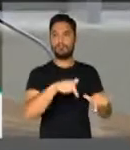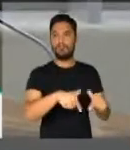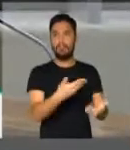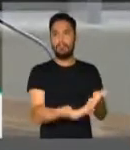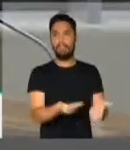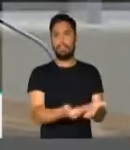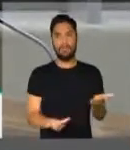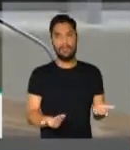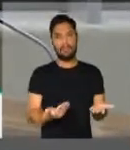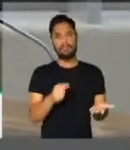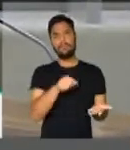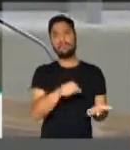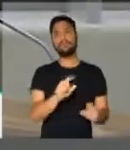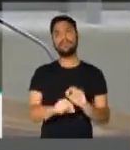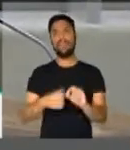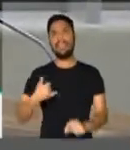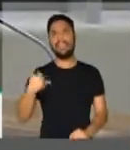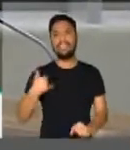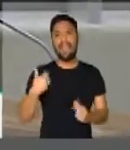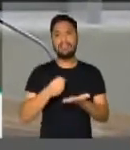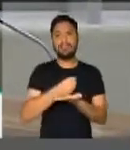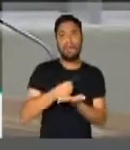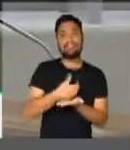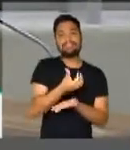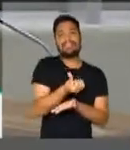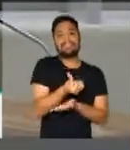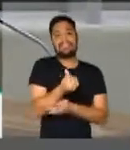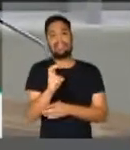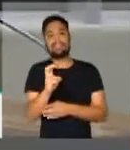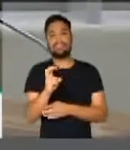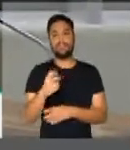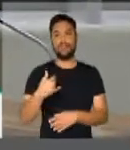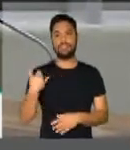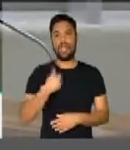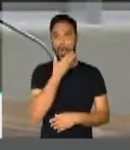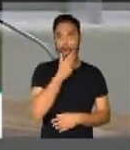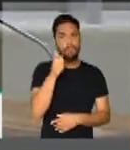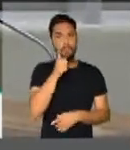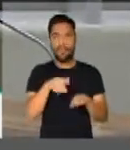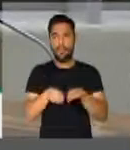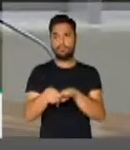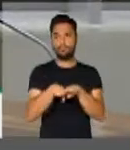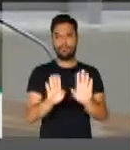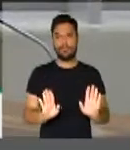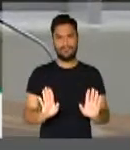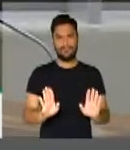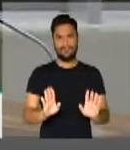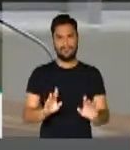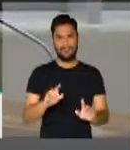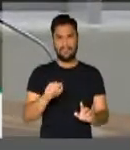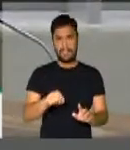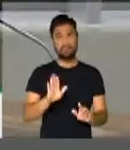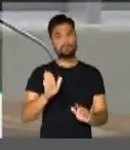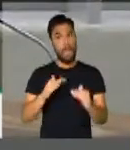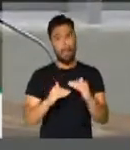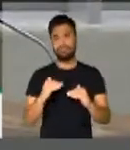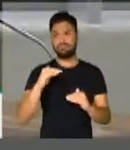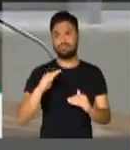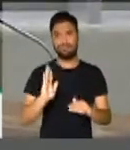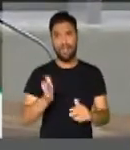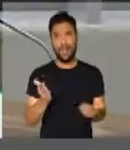fazer com que haja uma idade mínima de 65 anos para homens e mulheres. O que já é alto para todos,